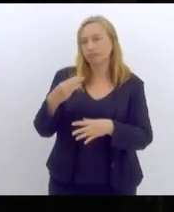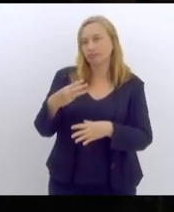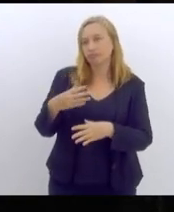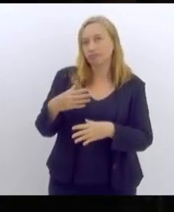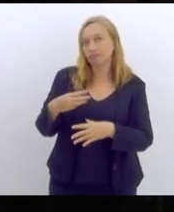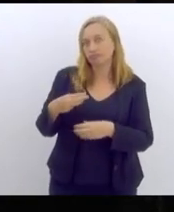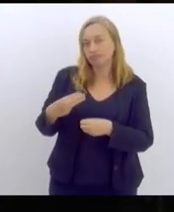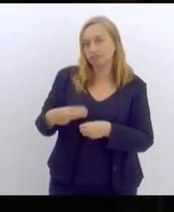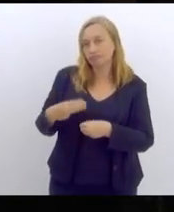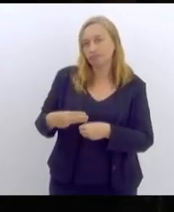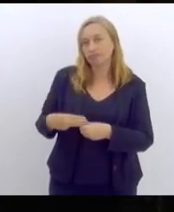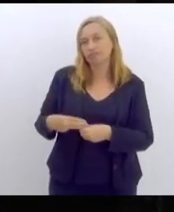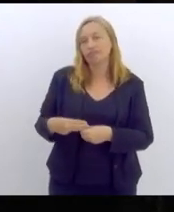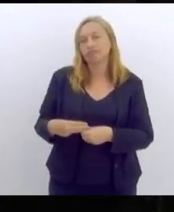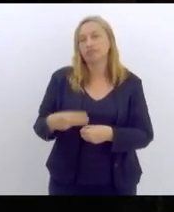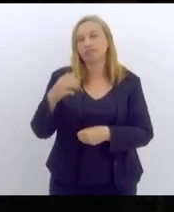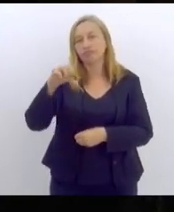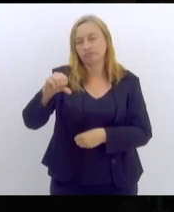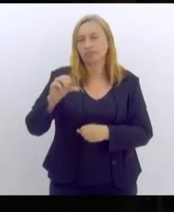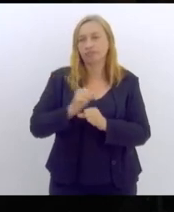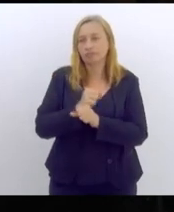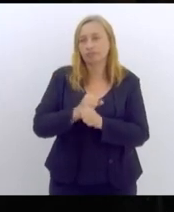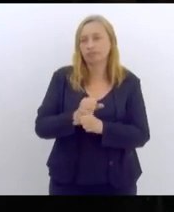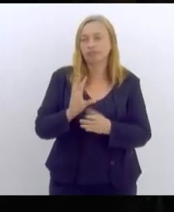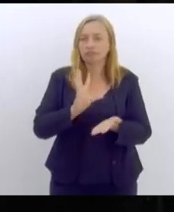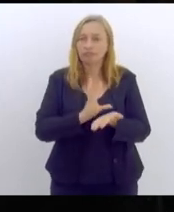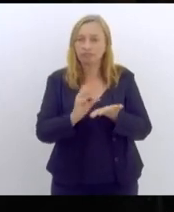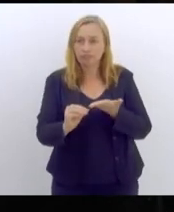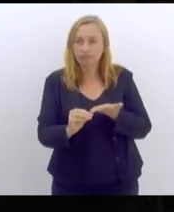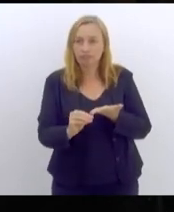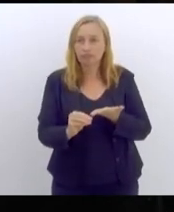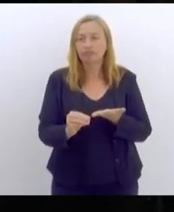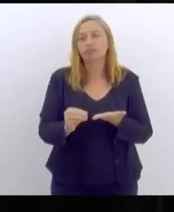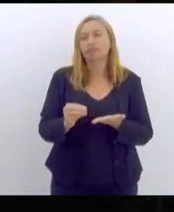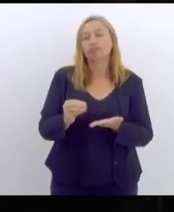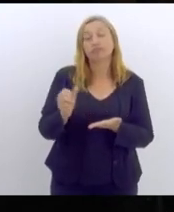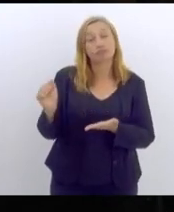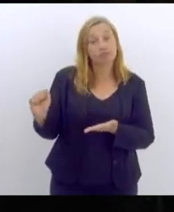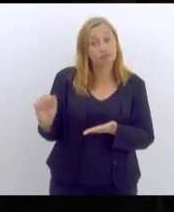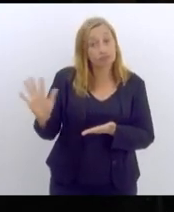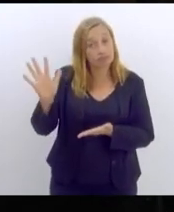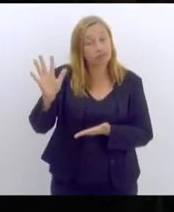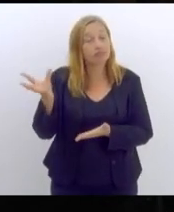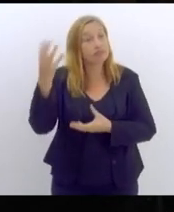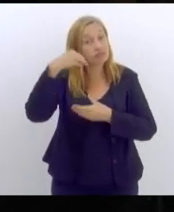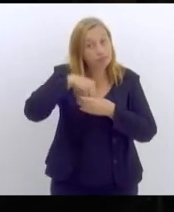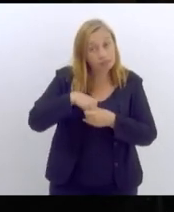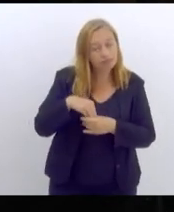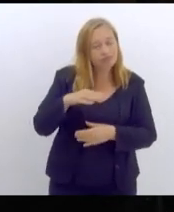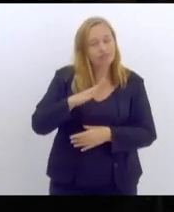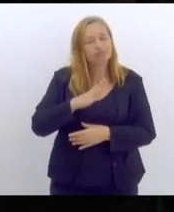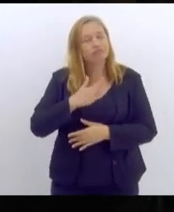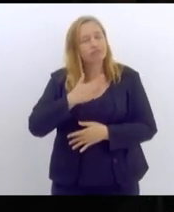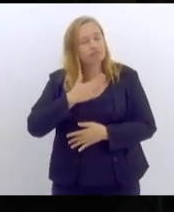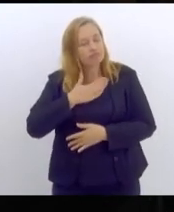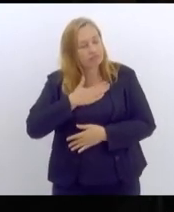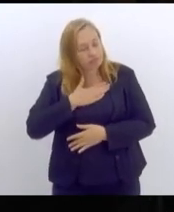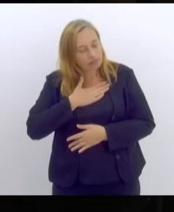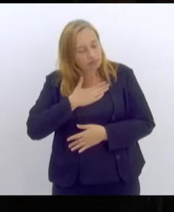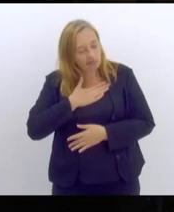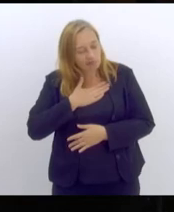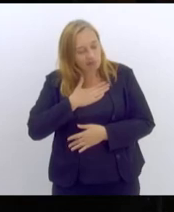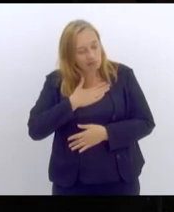por 9 anos, essa é uma pauta que tenho muito cara, né, dentro aqui do meu coração,